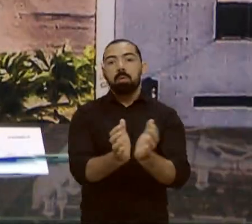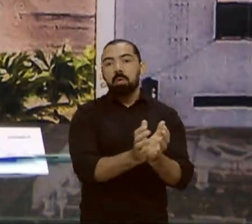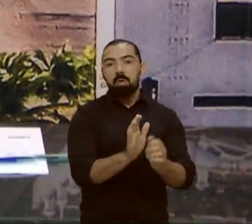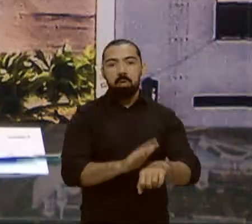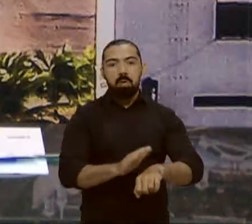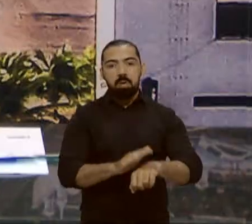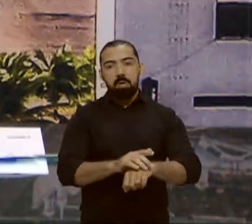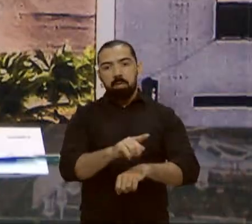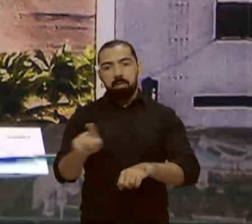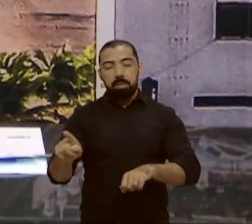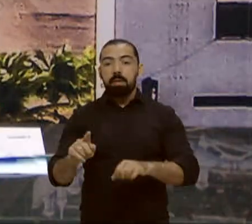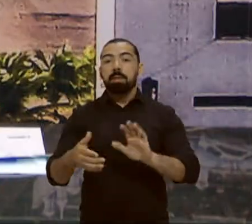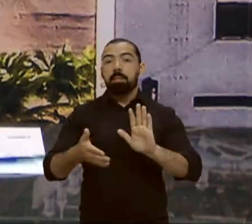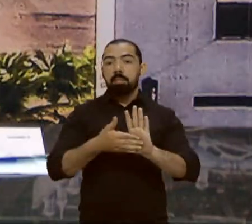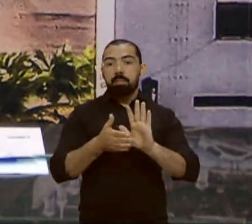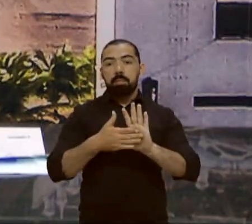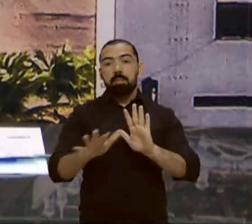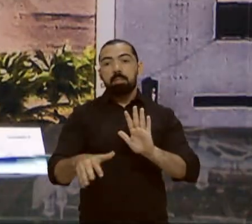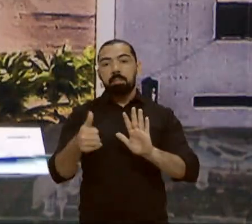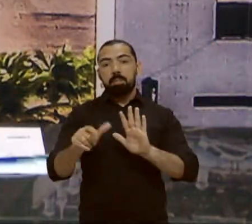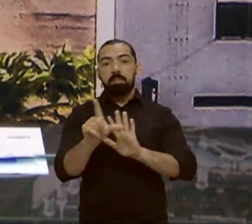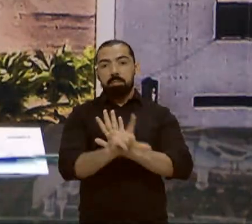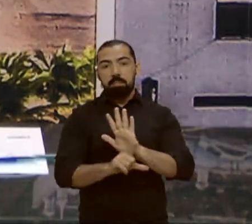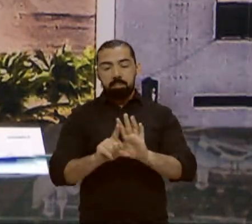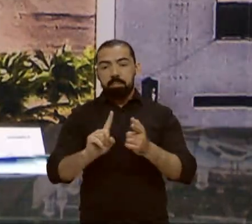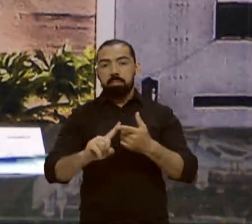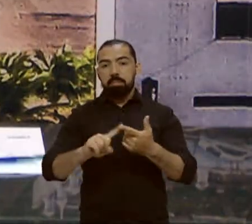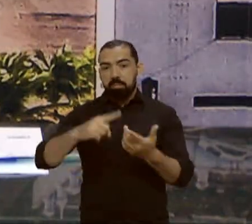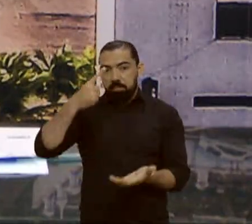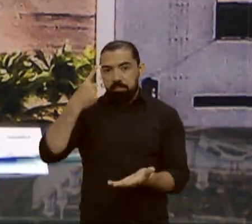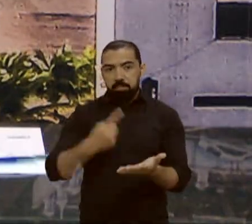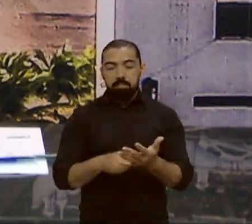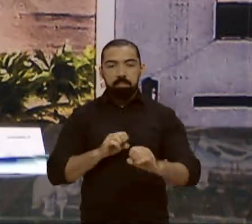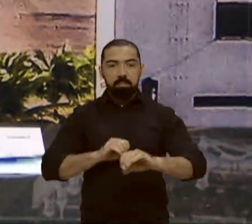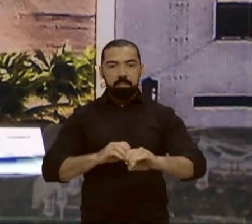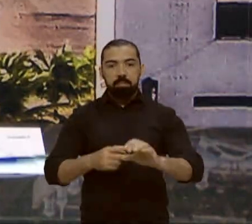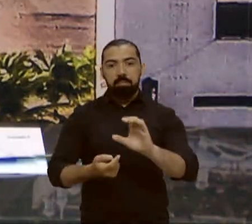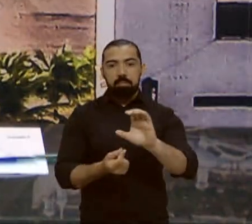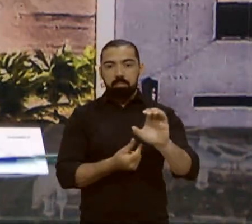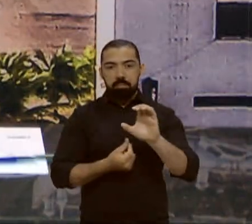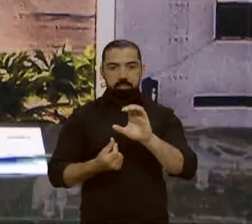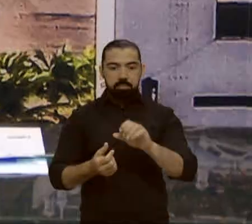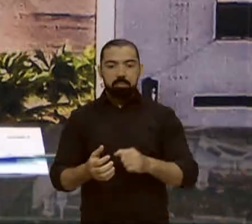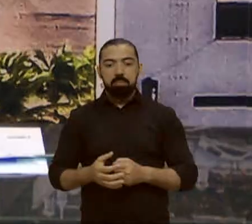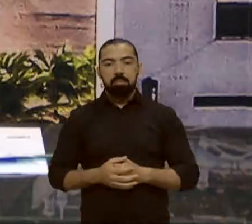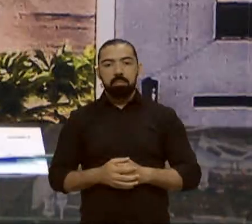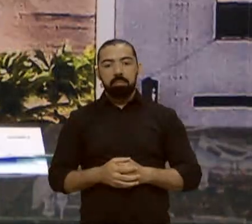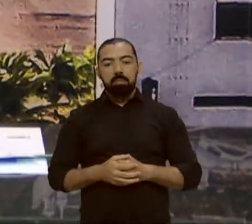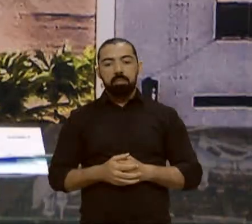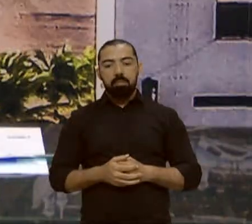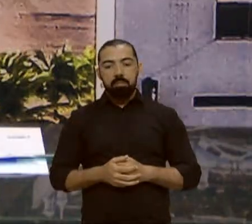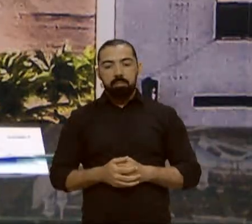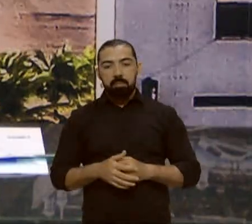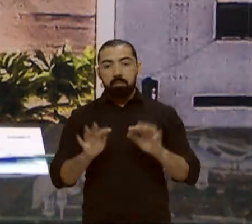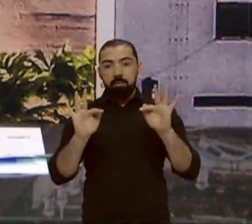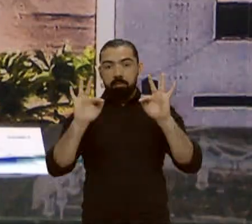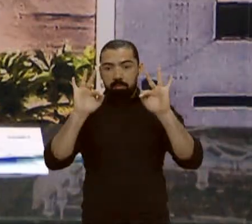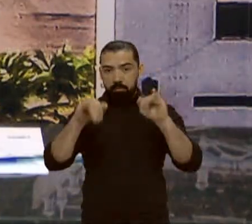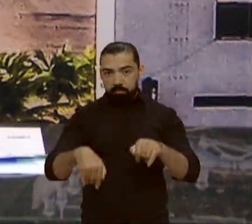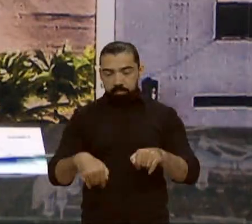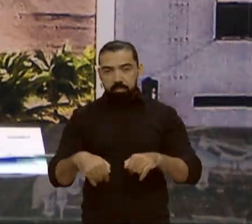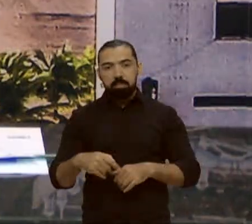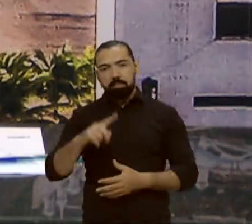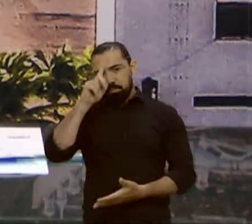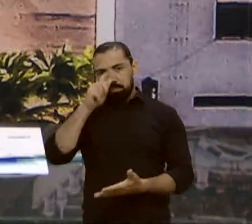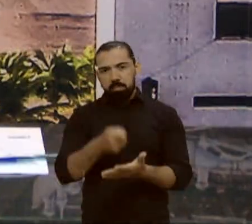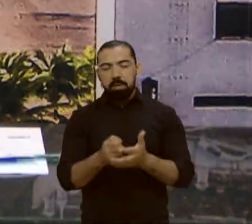reguladores, propor melhorias legislativas e fomentar a educação do consumidor. Concluo, portanto, declarando